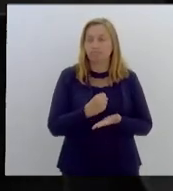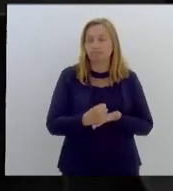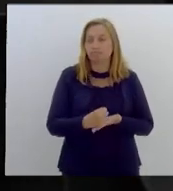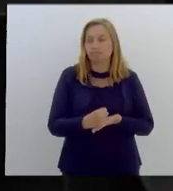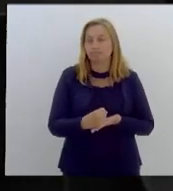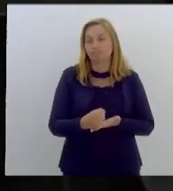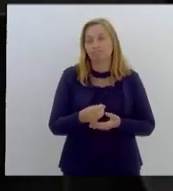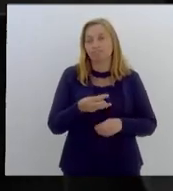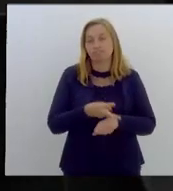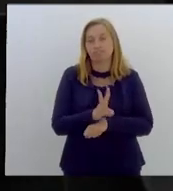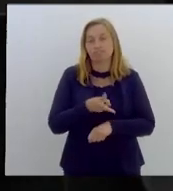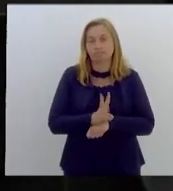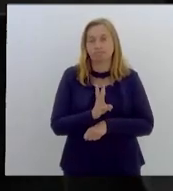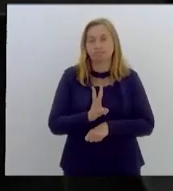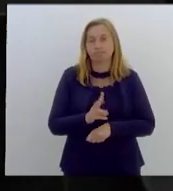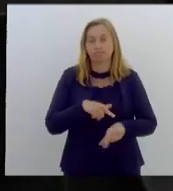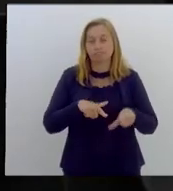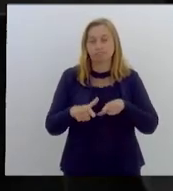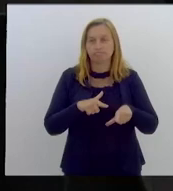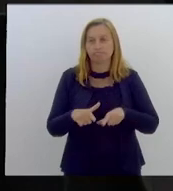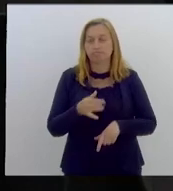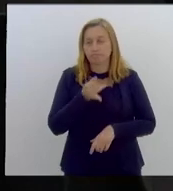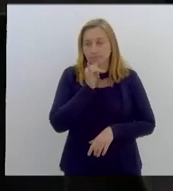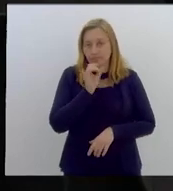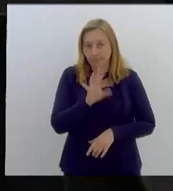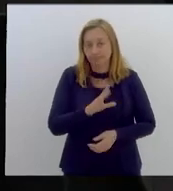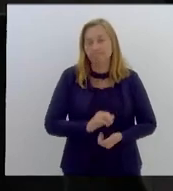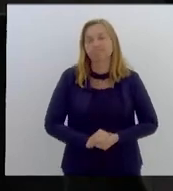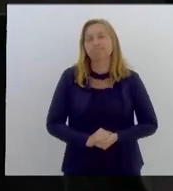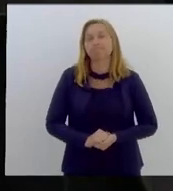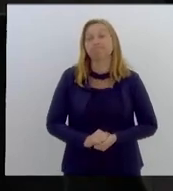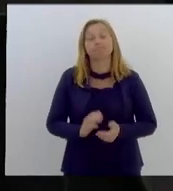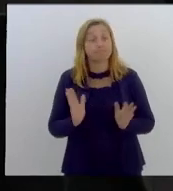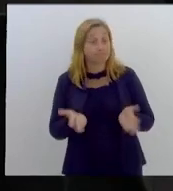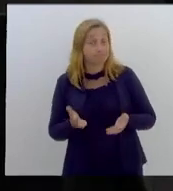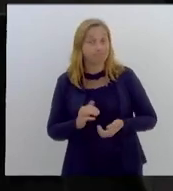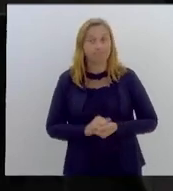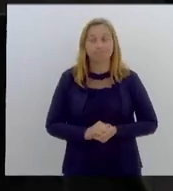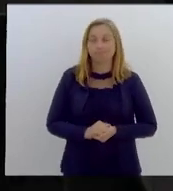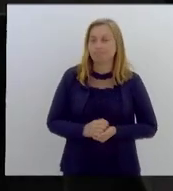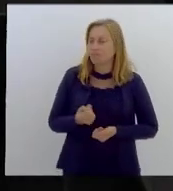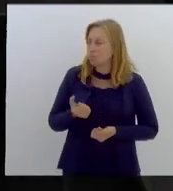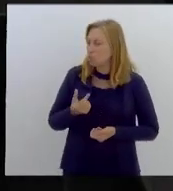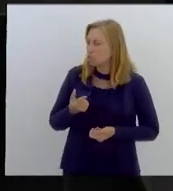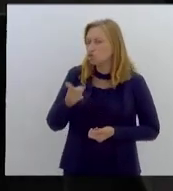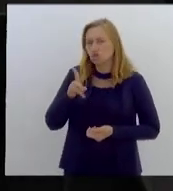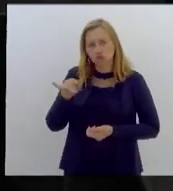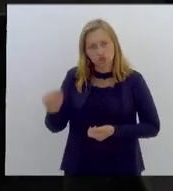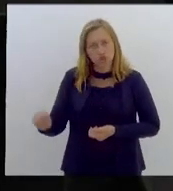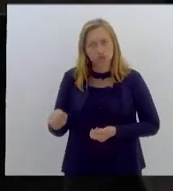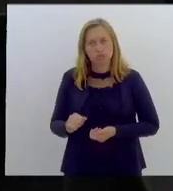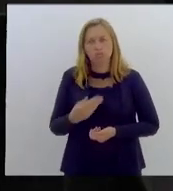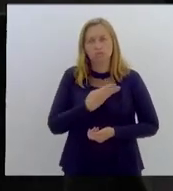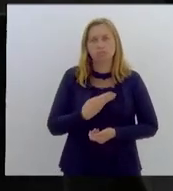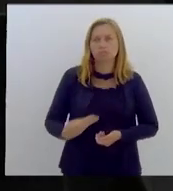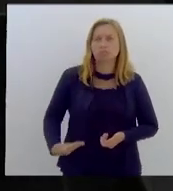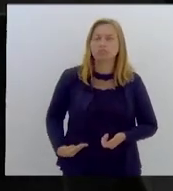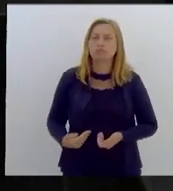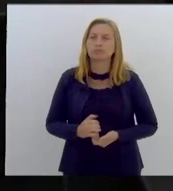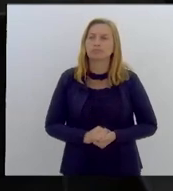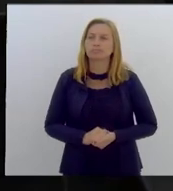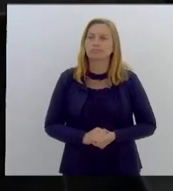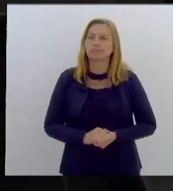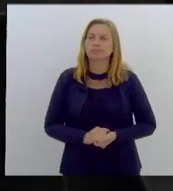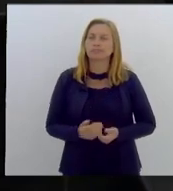de força de trabalho. Isso é um exemplo. Agora, há poucos dias, o governo